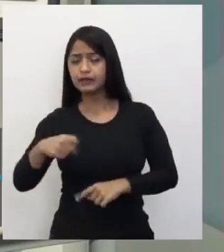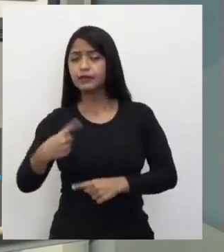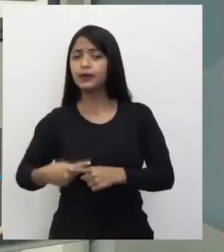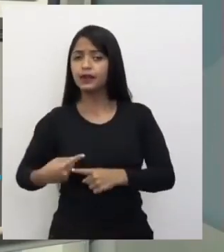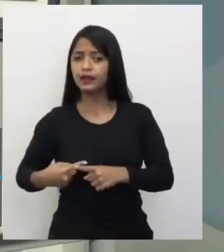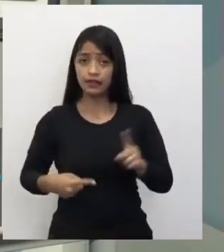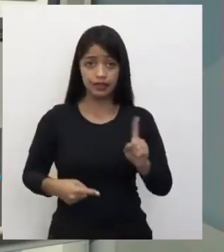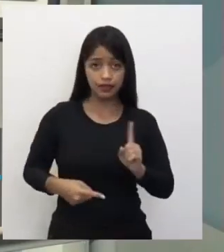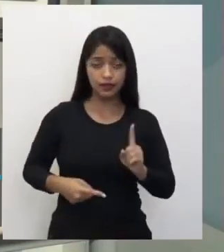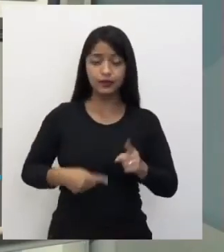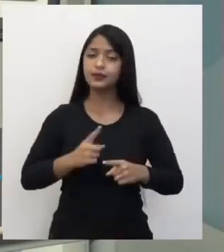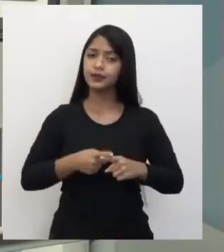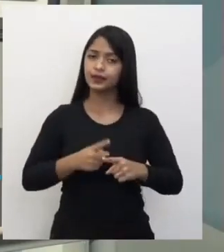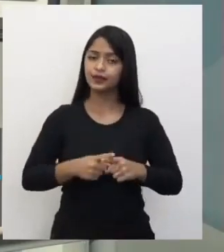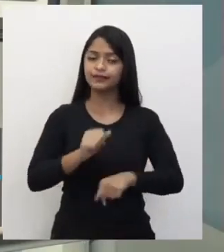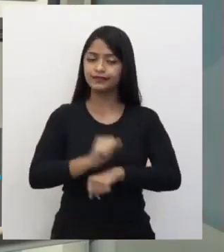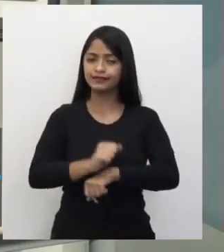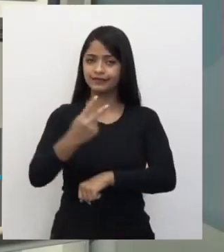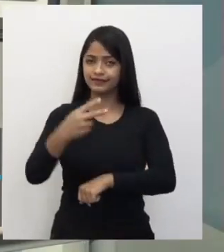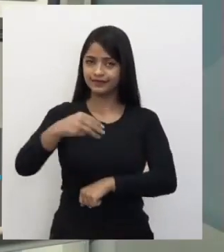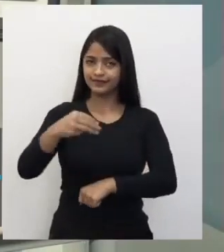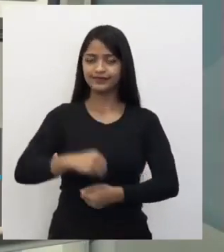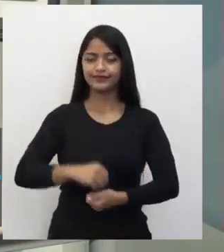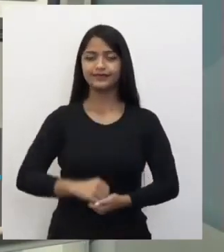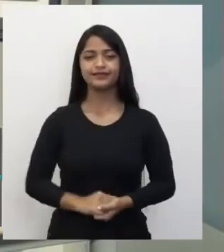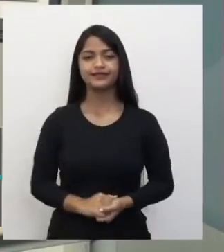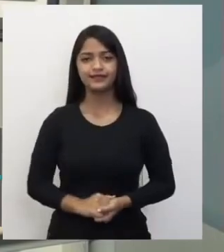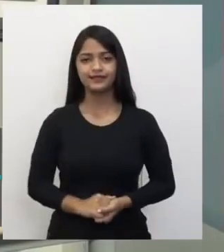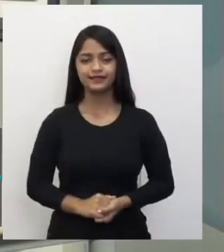por quê, tá? Então, 2 minutinhos.